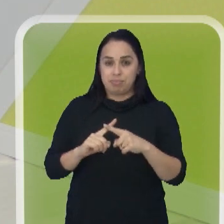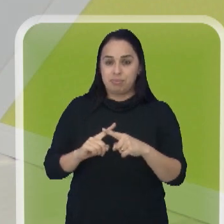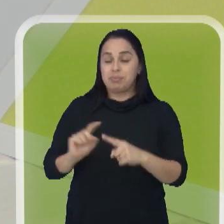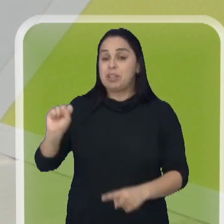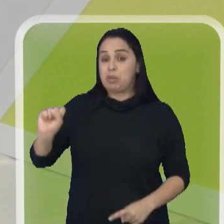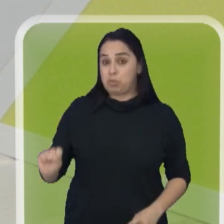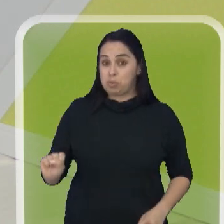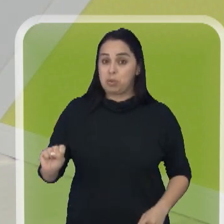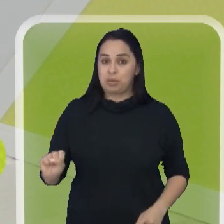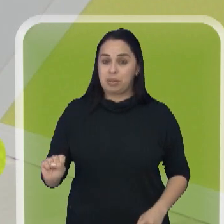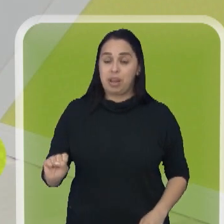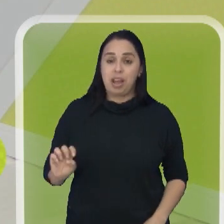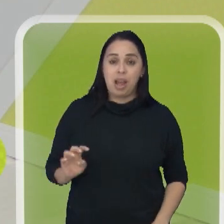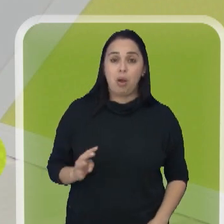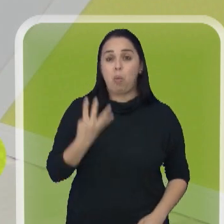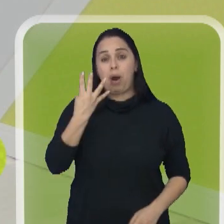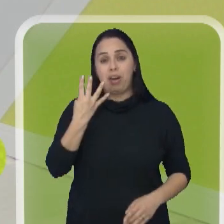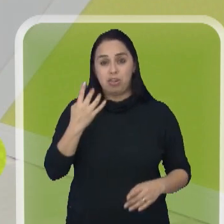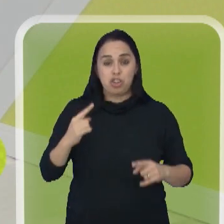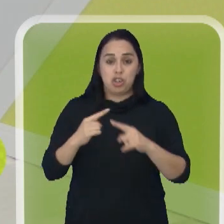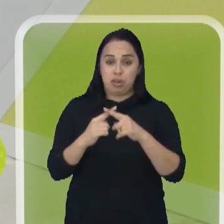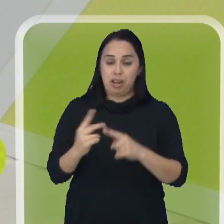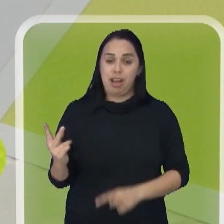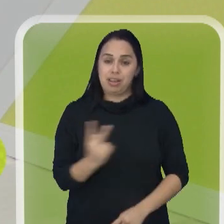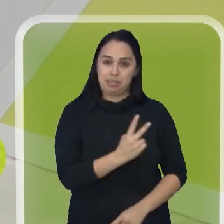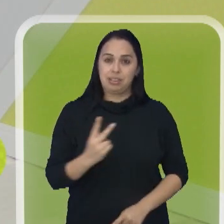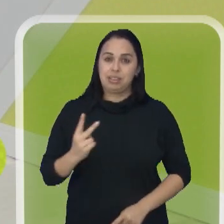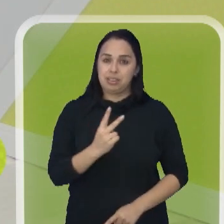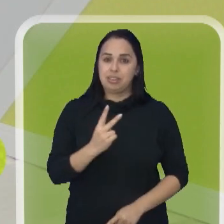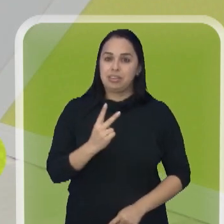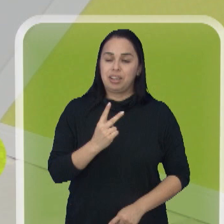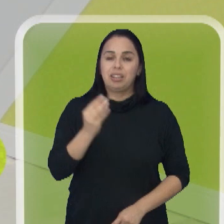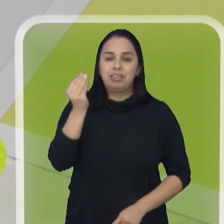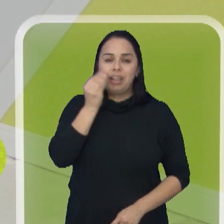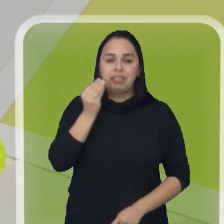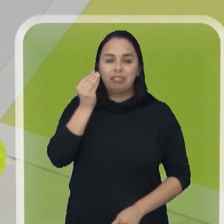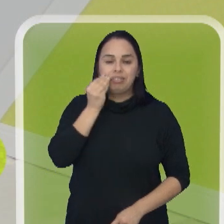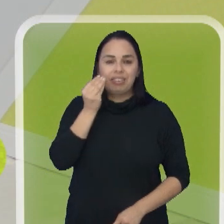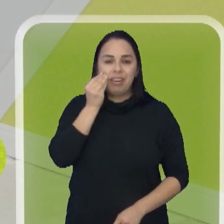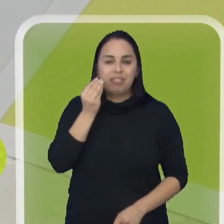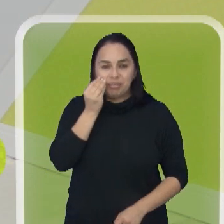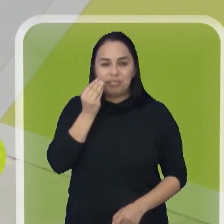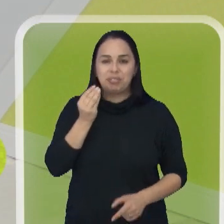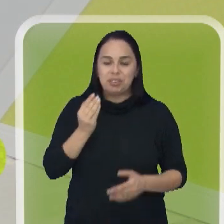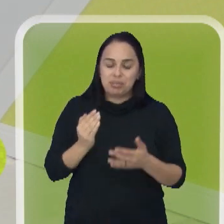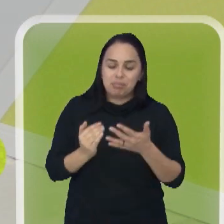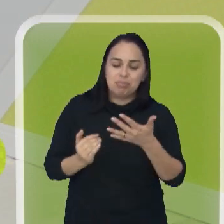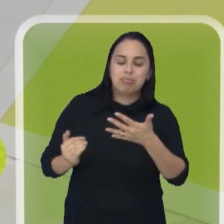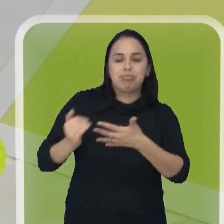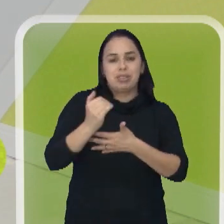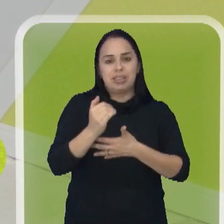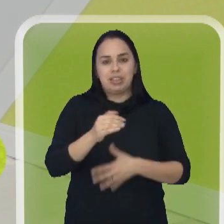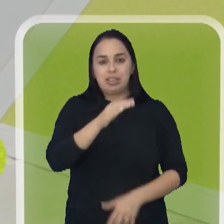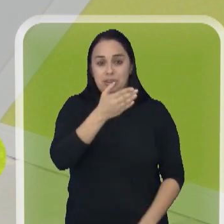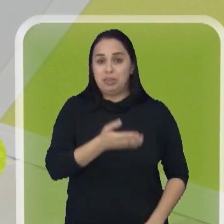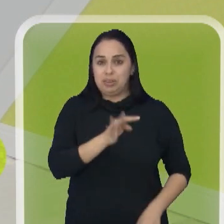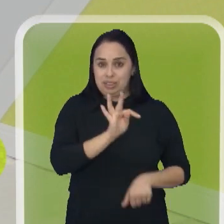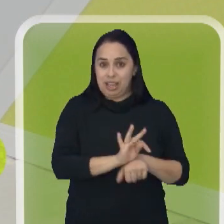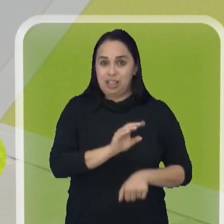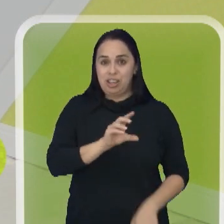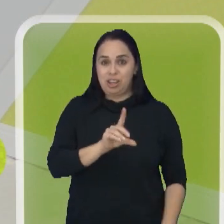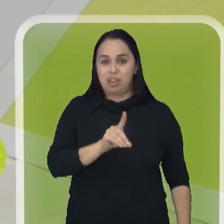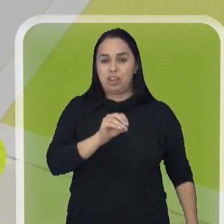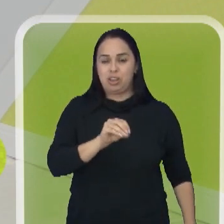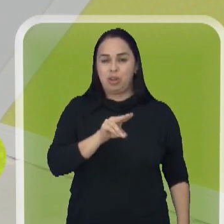4ª rodada da Liga Nacional. As 2 equipes vão em busca da reabilitação da competição. O time do técnico Douglinhas vem de derrota